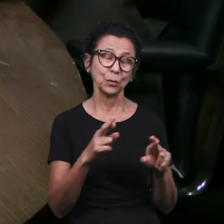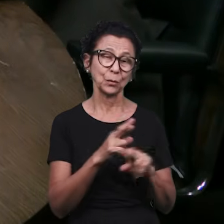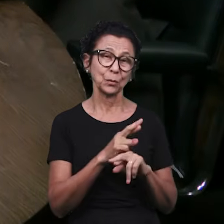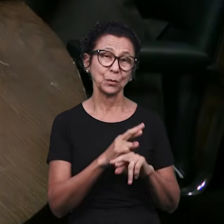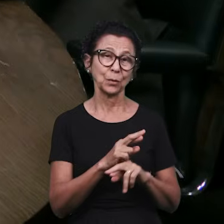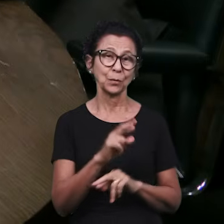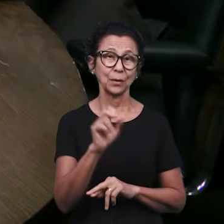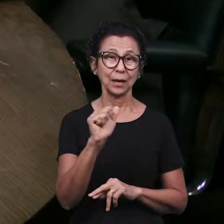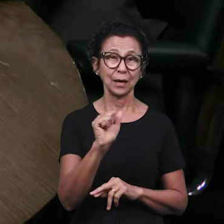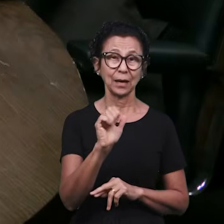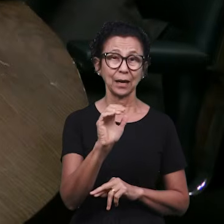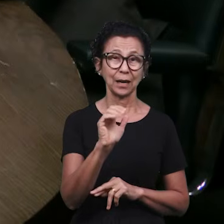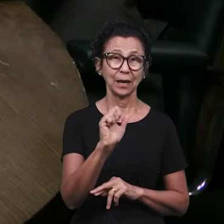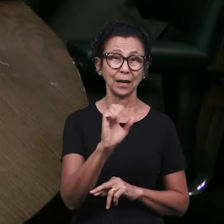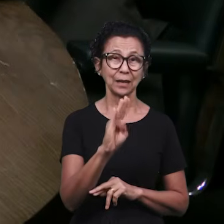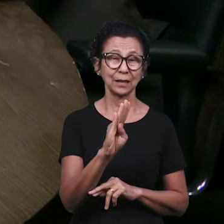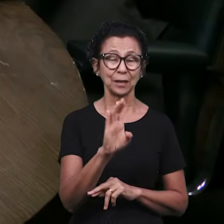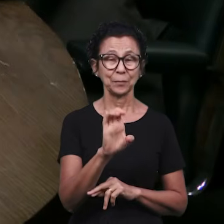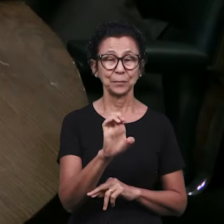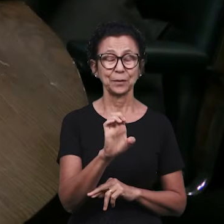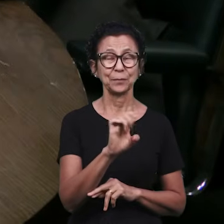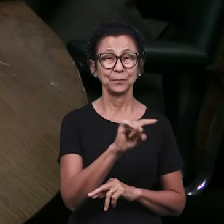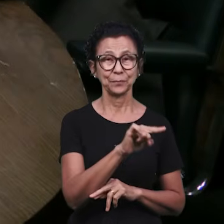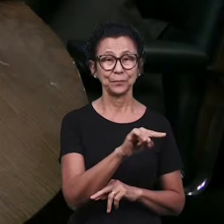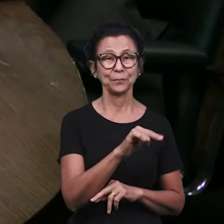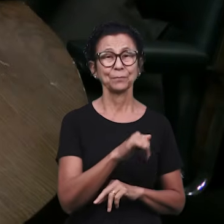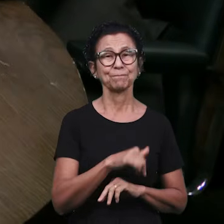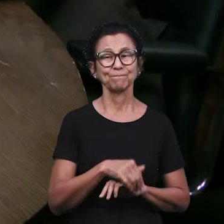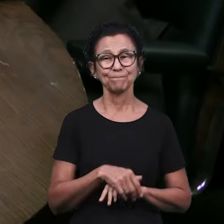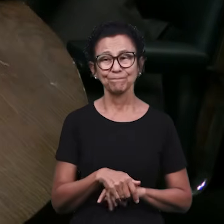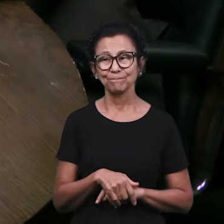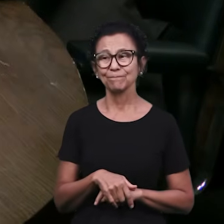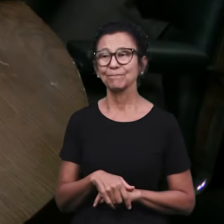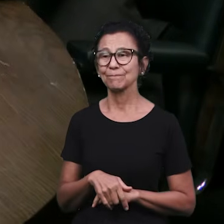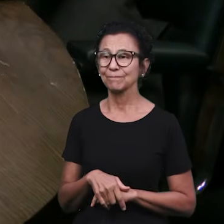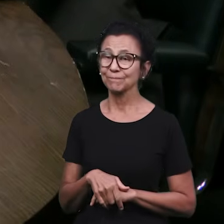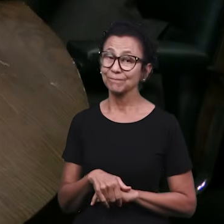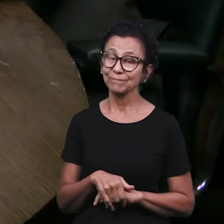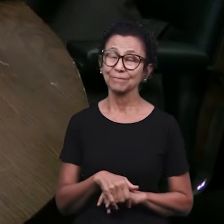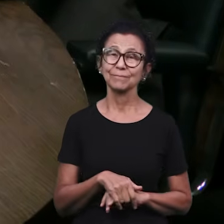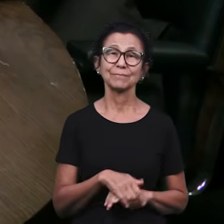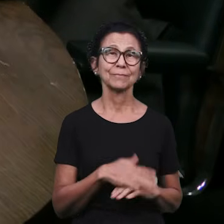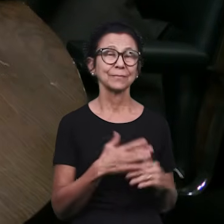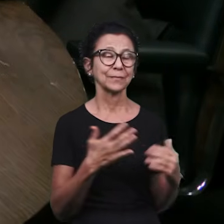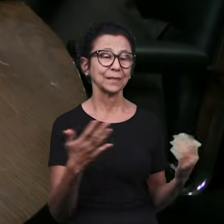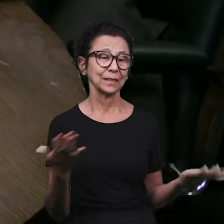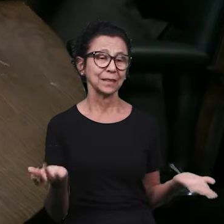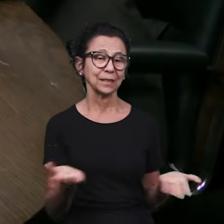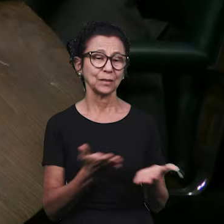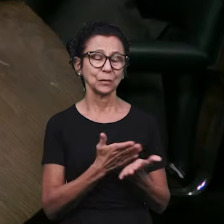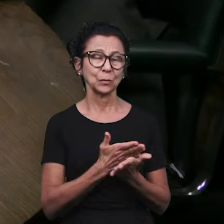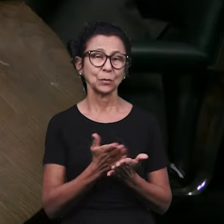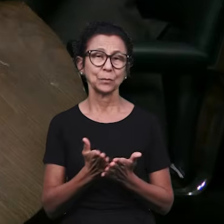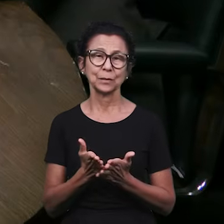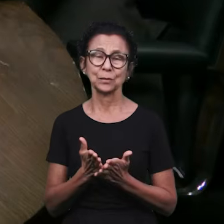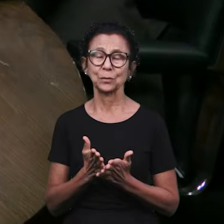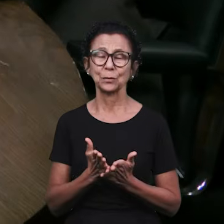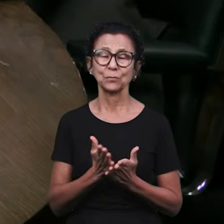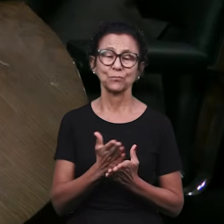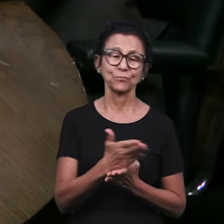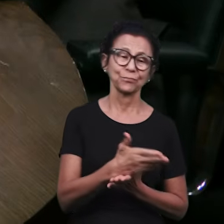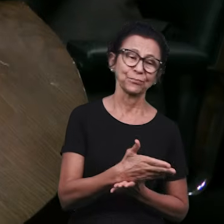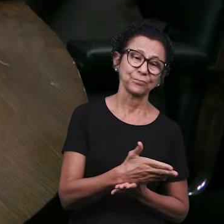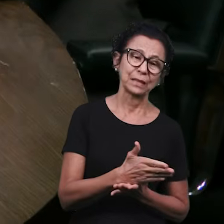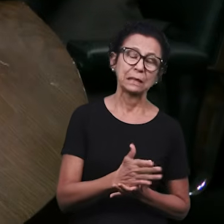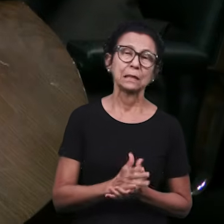grande tropeção ali na carreira, né, vamos dizer assim, no reinado de Josafá.